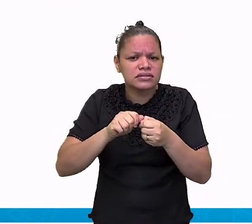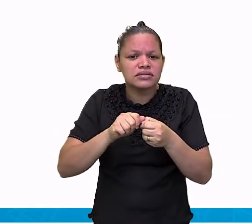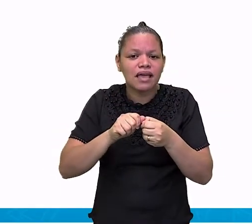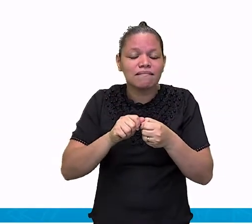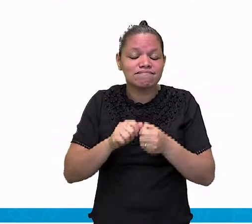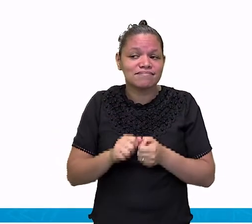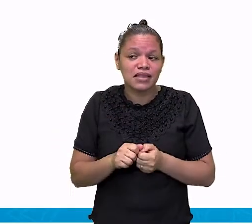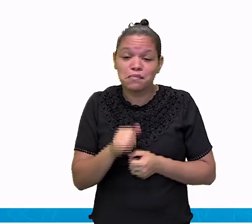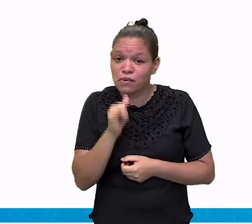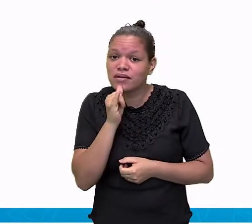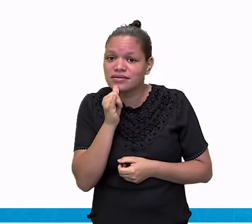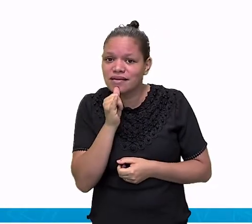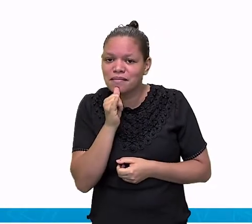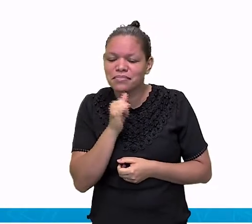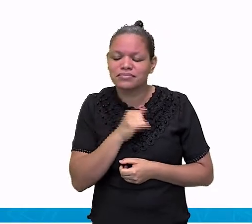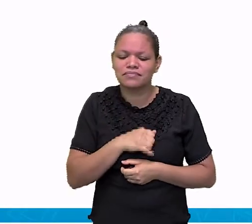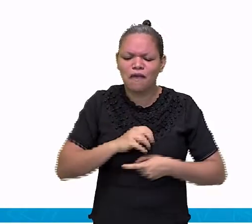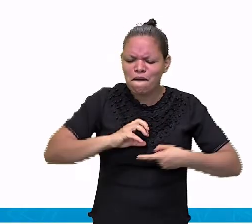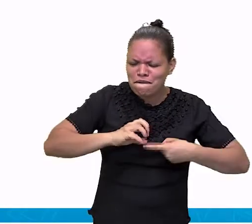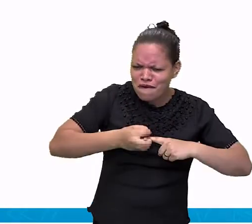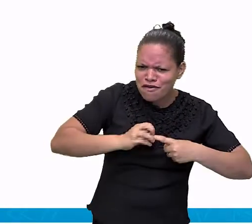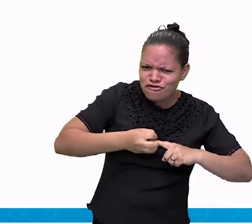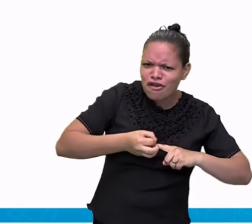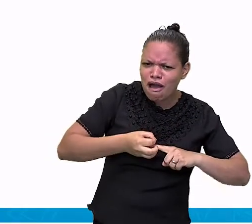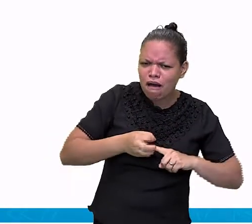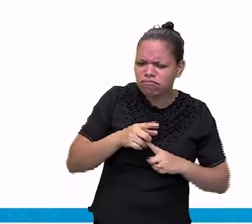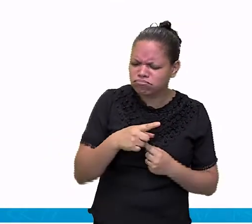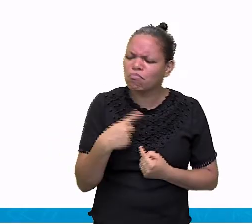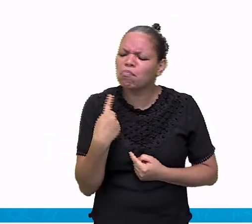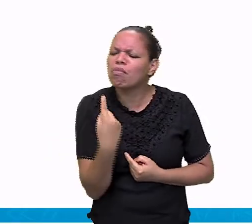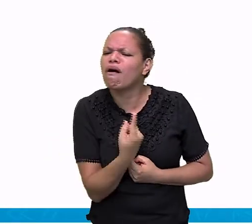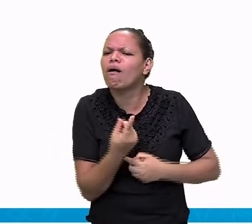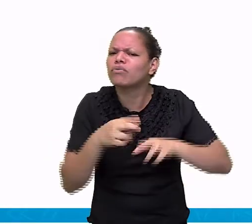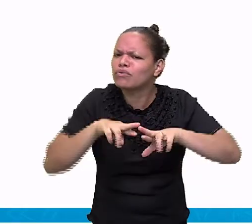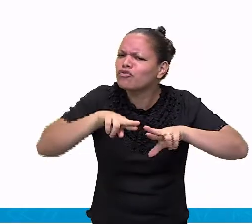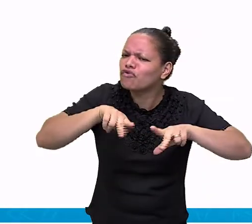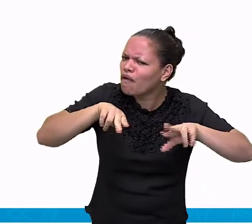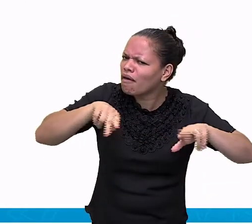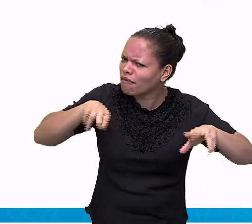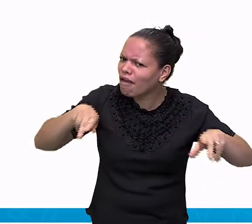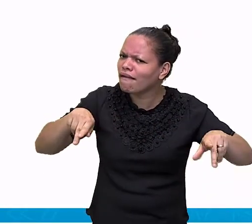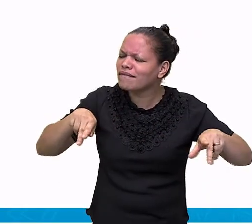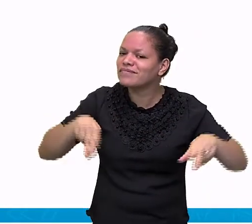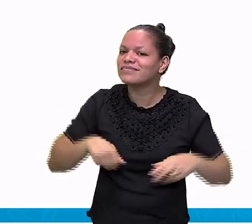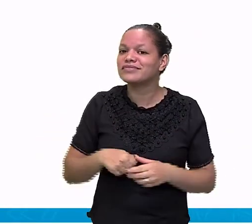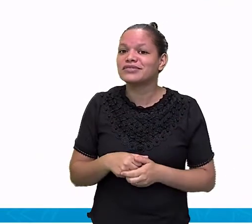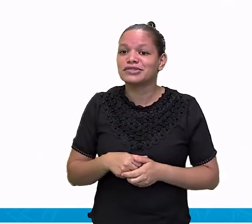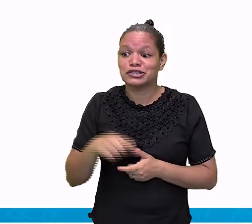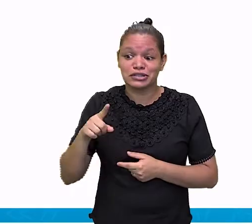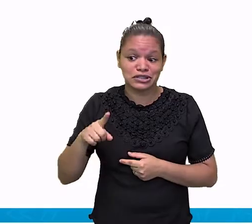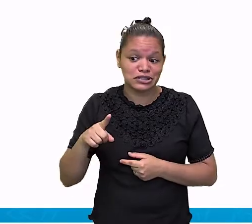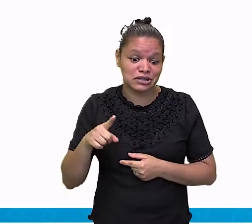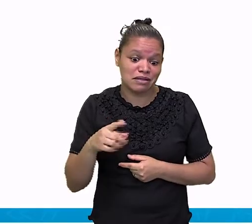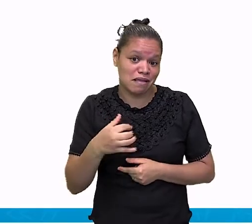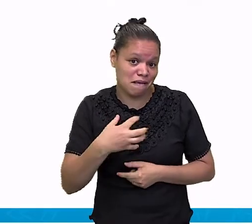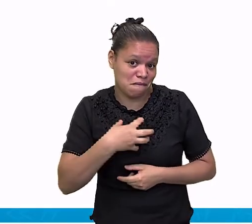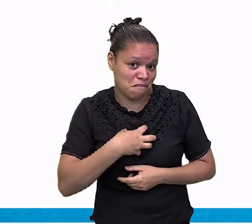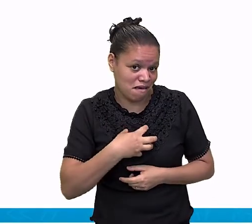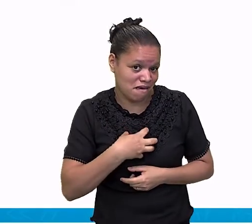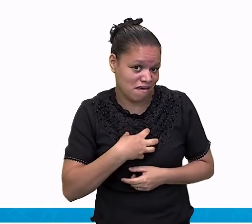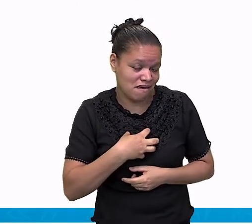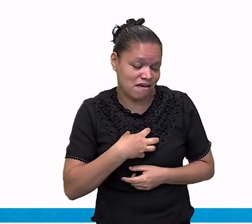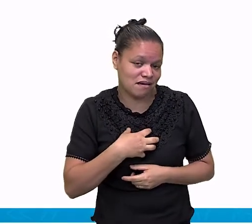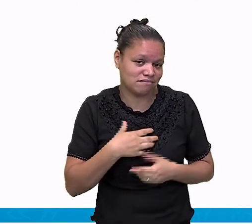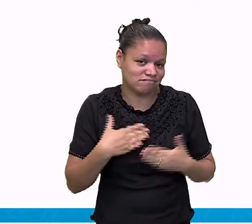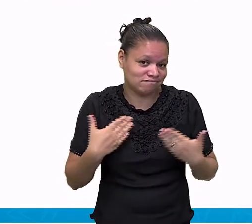tropeiro em Minas Gerais, lá também no Nordeste faz, mas é com os mesmos ingredientes. Será que é o mesmo preparo? Por isso a